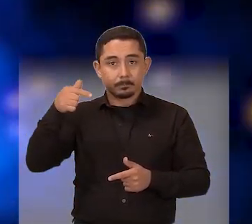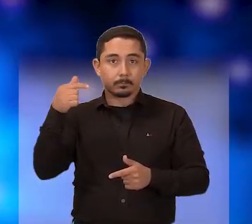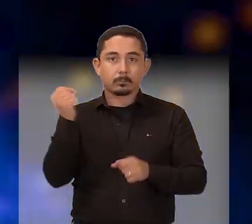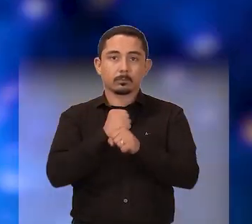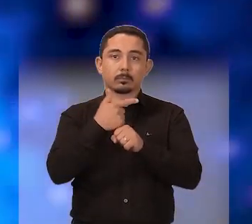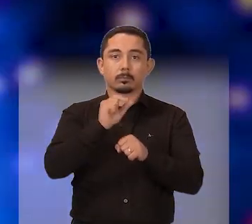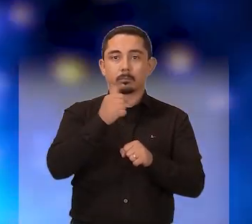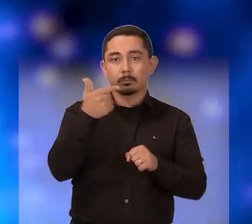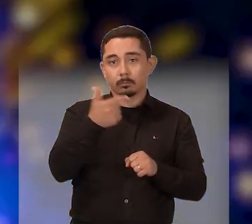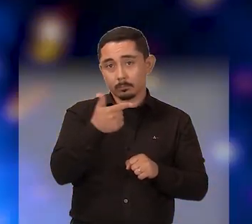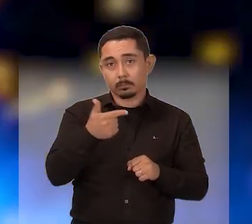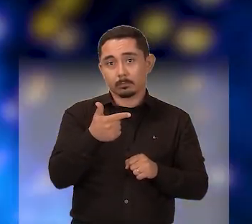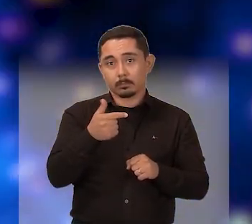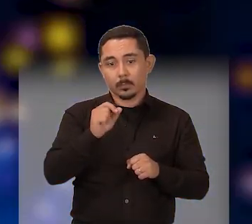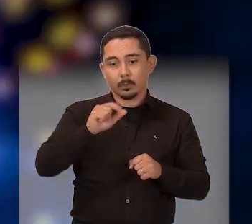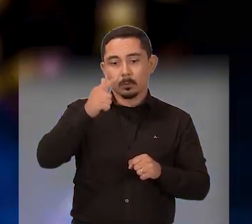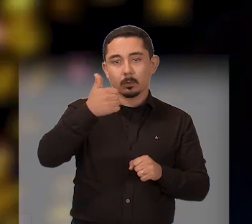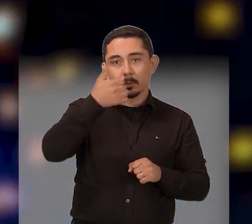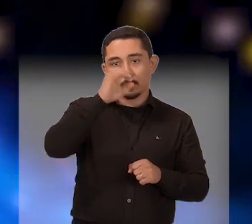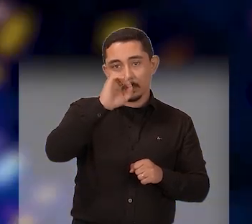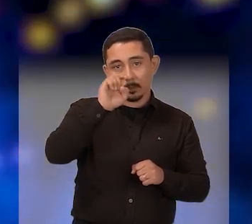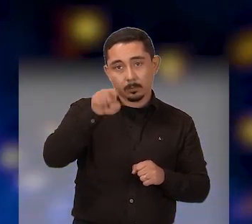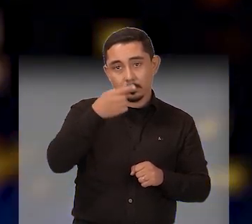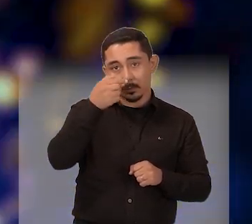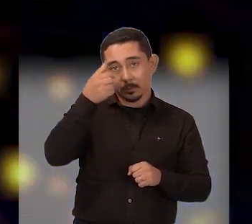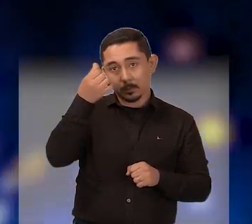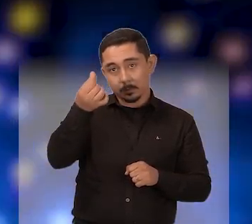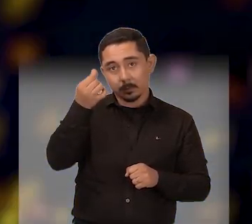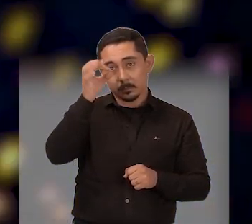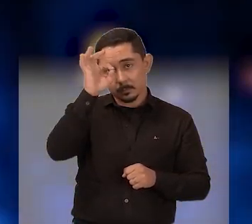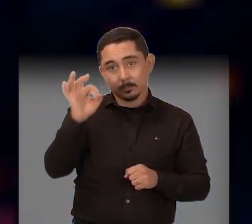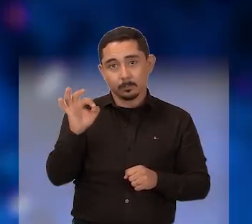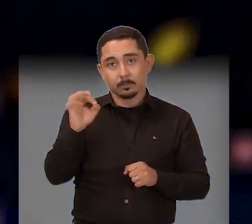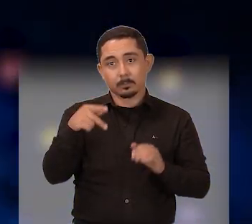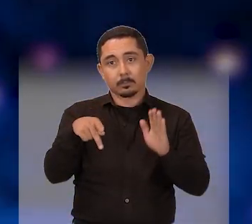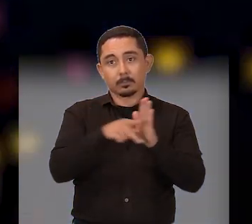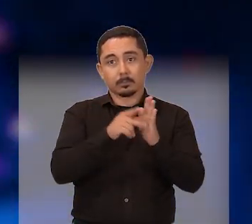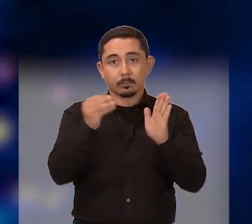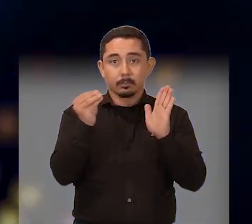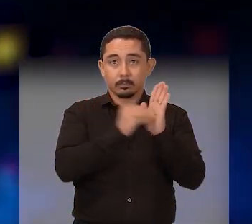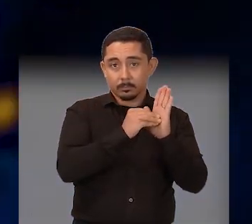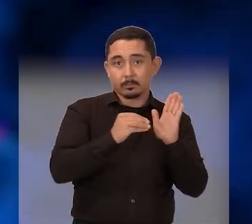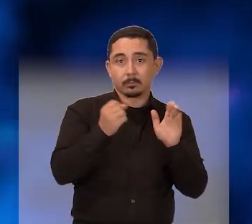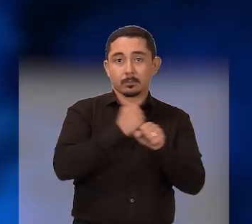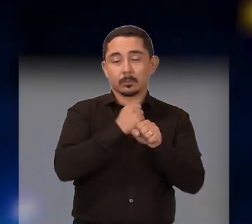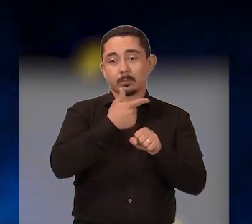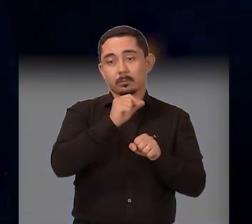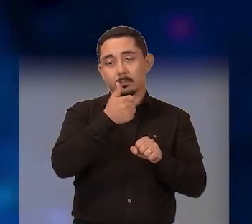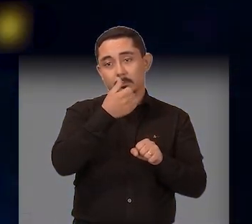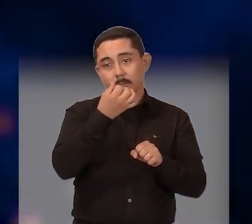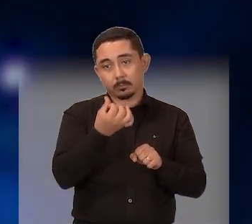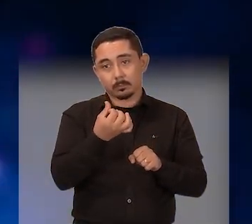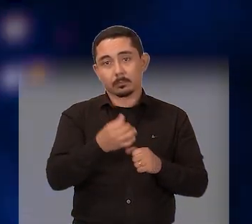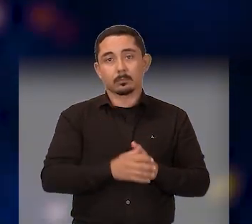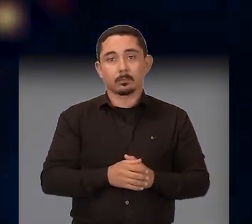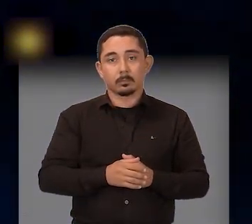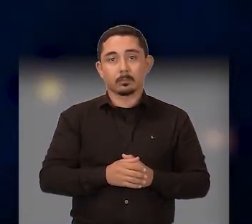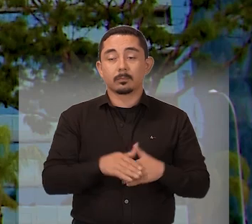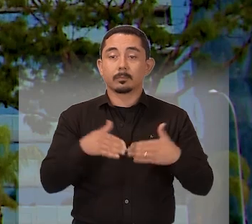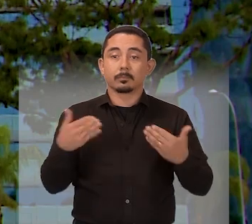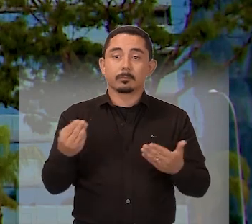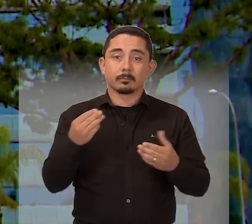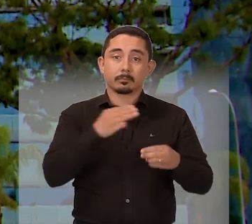656.667 em 2022, uma alta de 10,6% sobre o registrado em